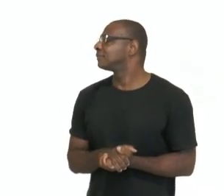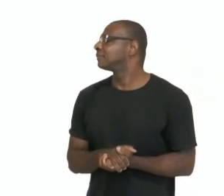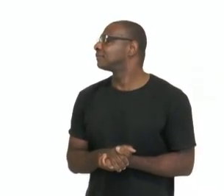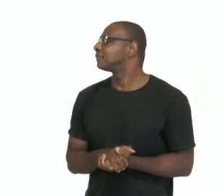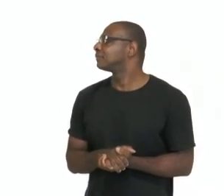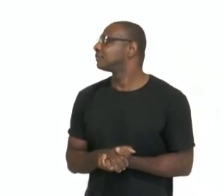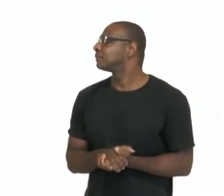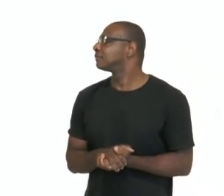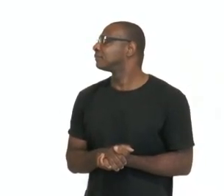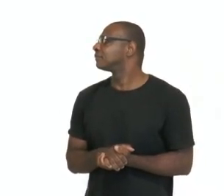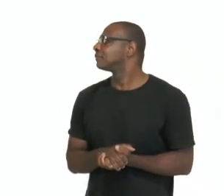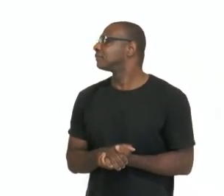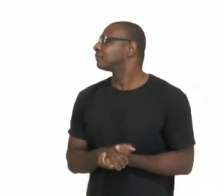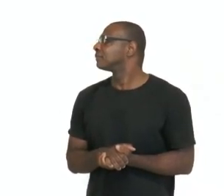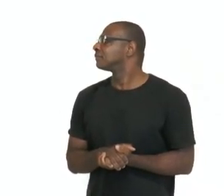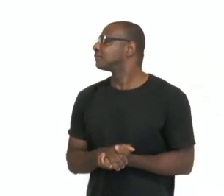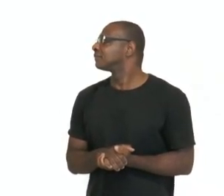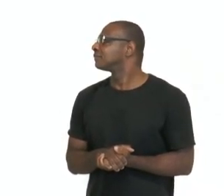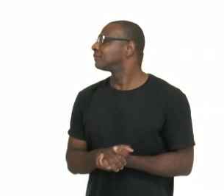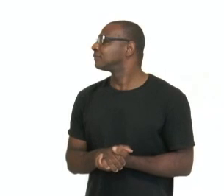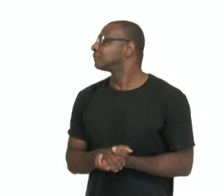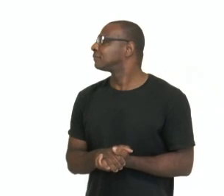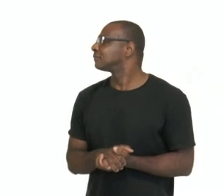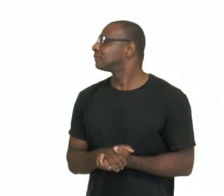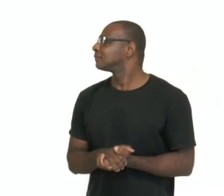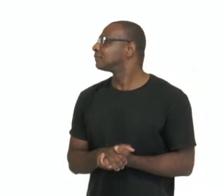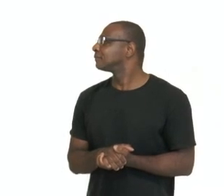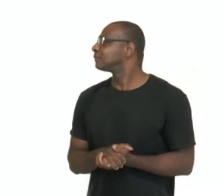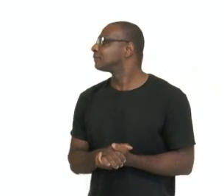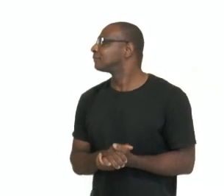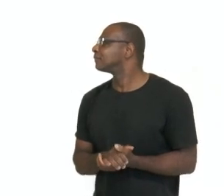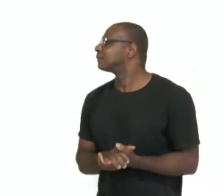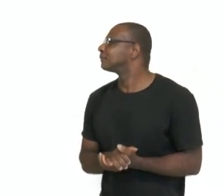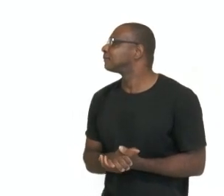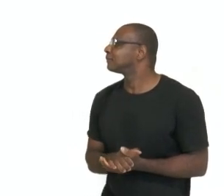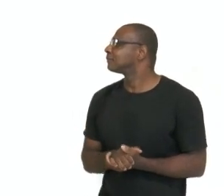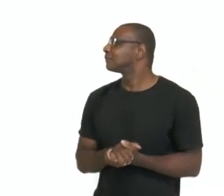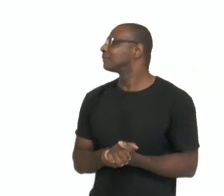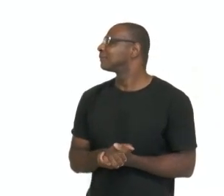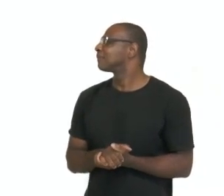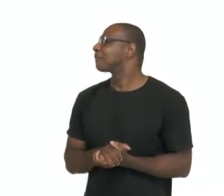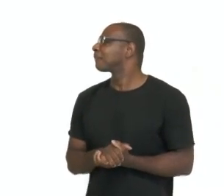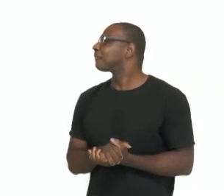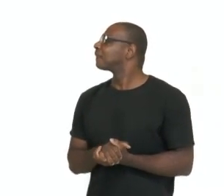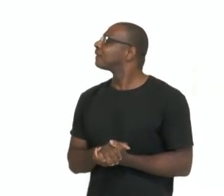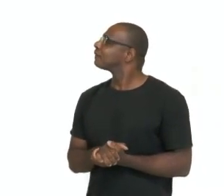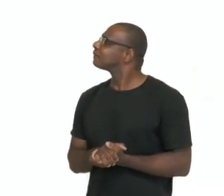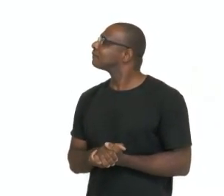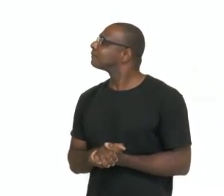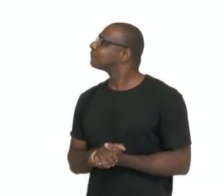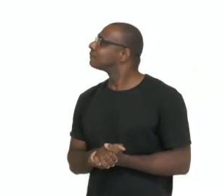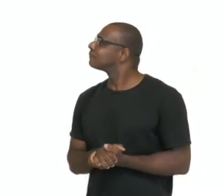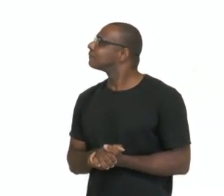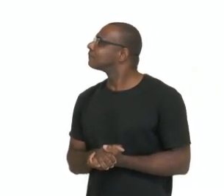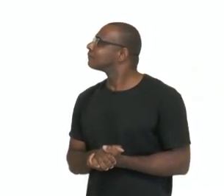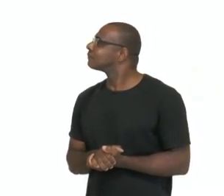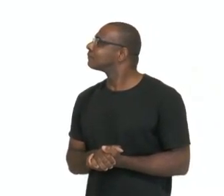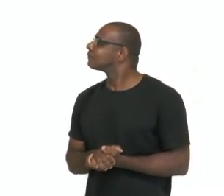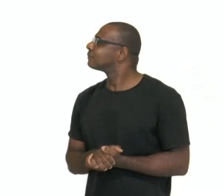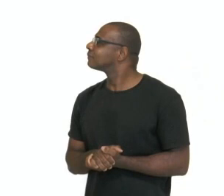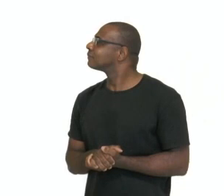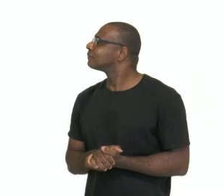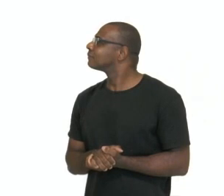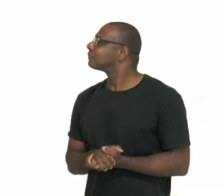nada. Peguei o livro? Não. Não saí pulando como sempre. Saí andando bem